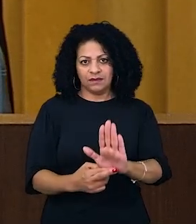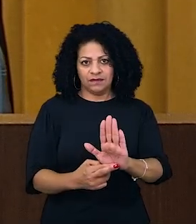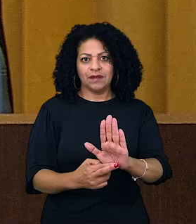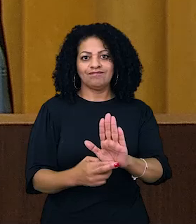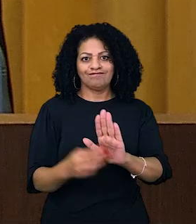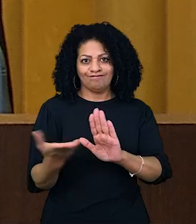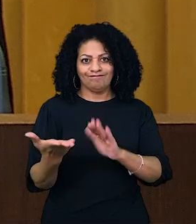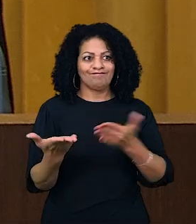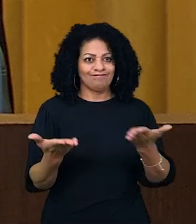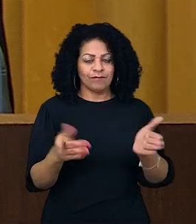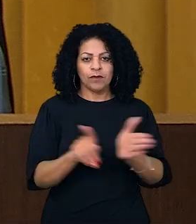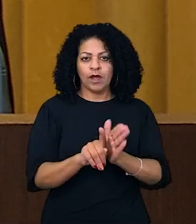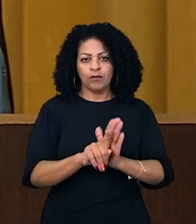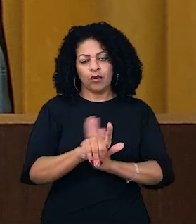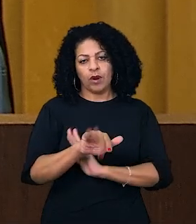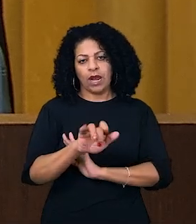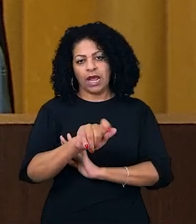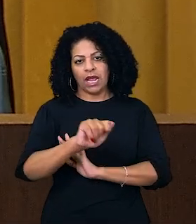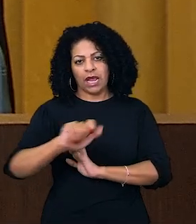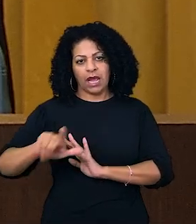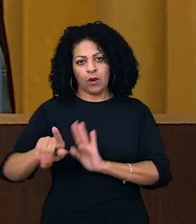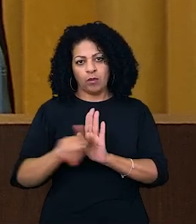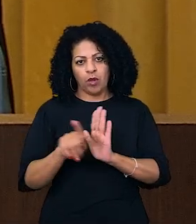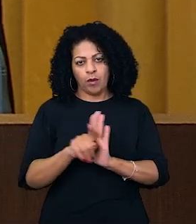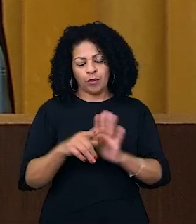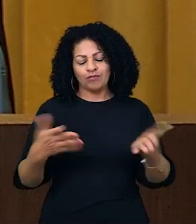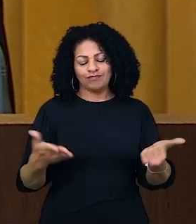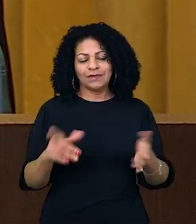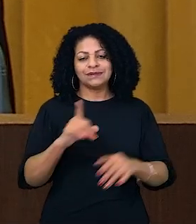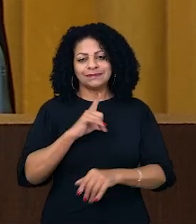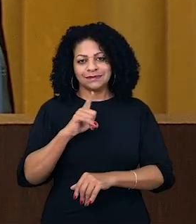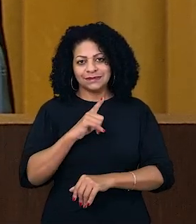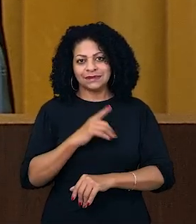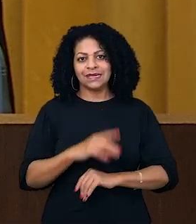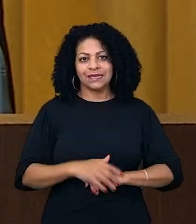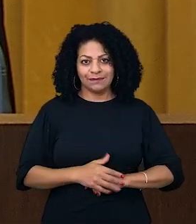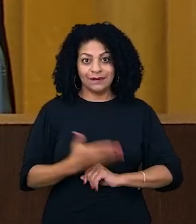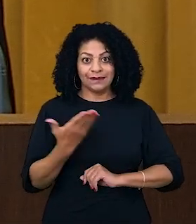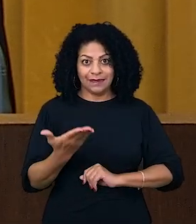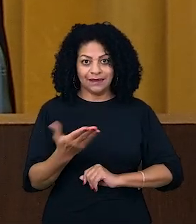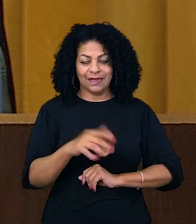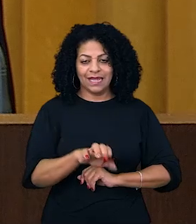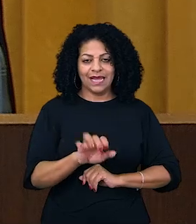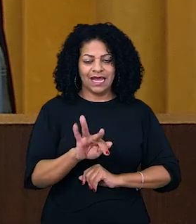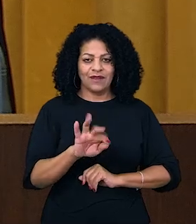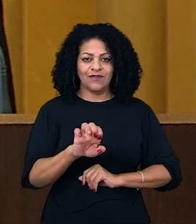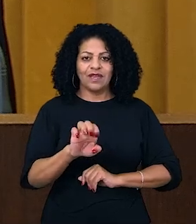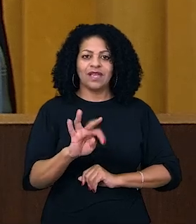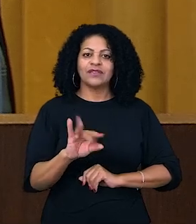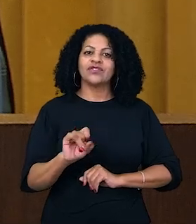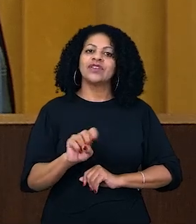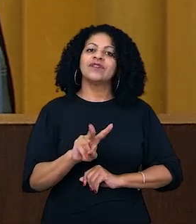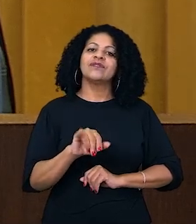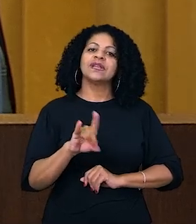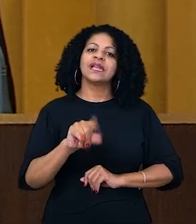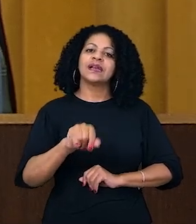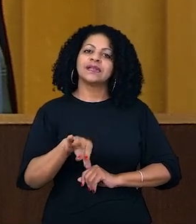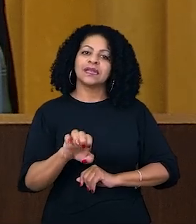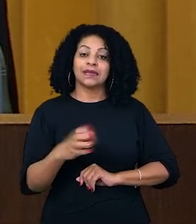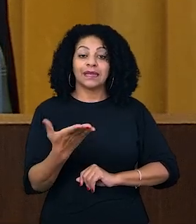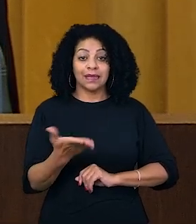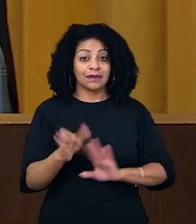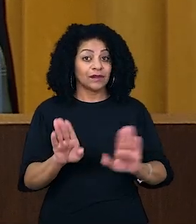ao dispositivo legal pertinente, que lhes dá efetividade. E, nesse